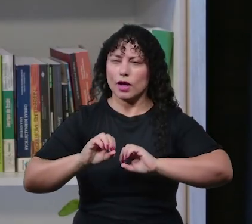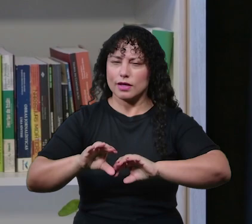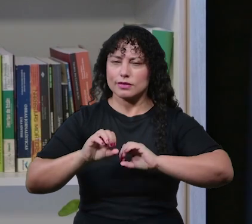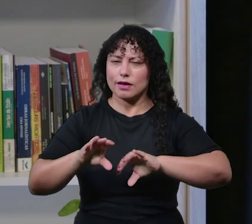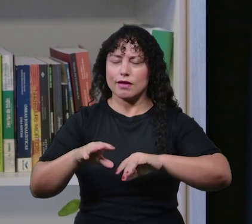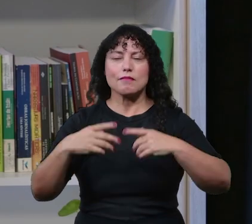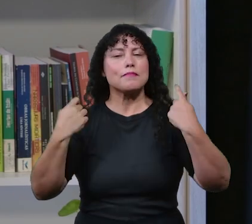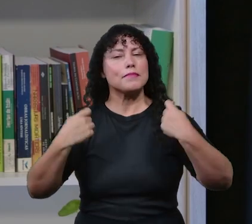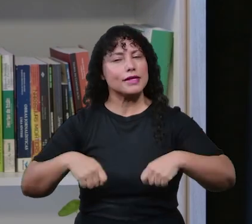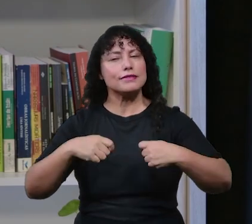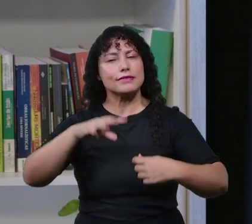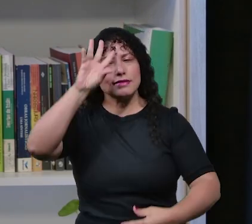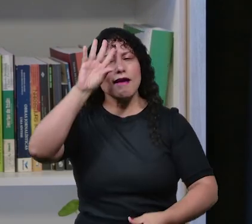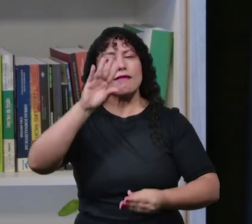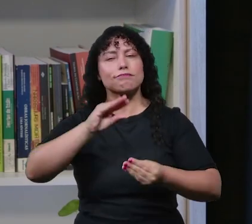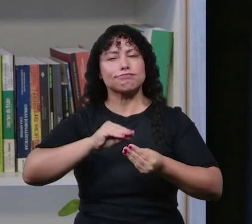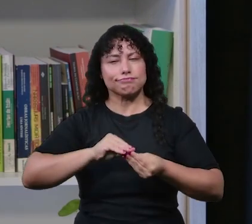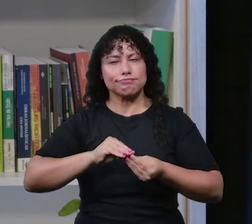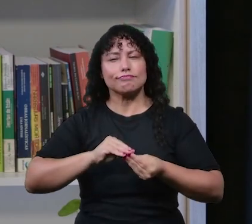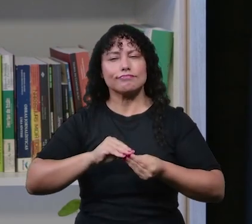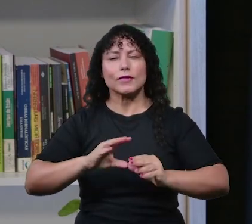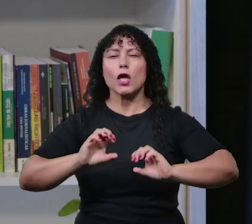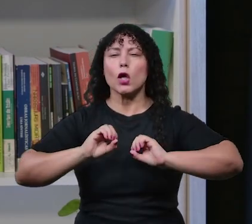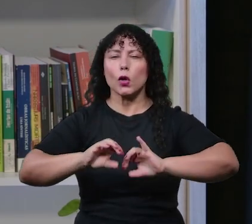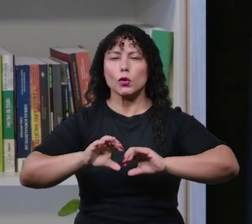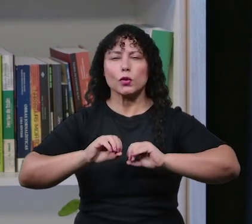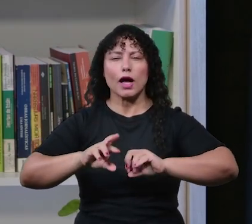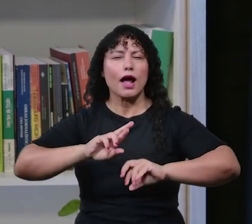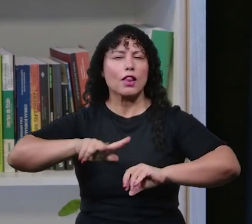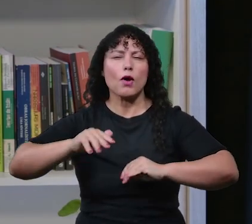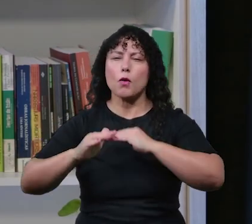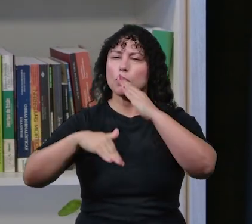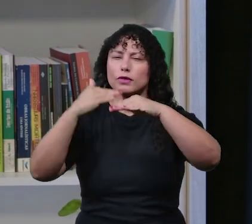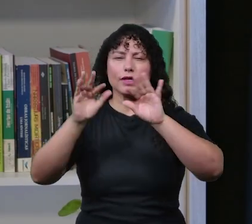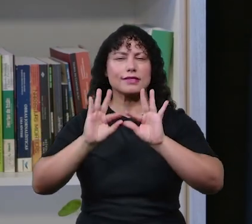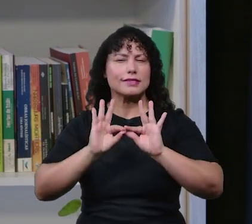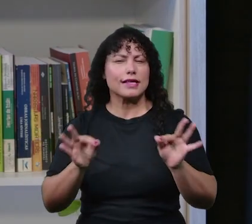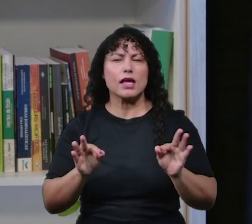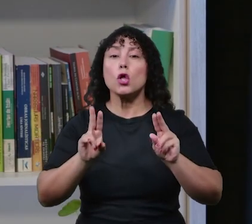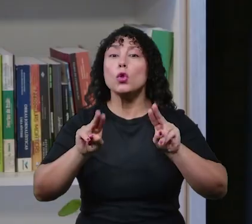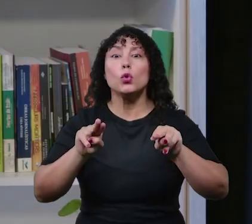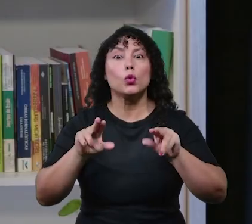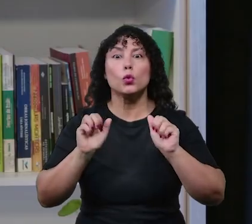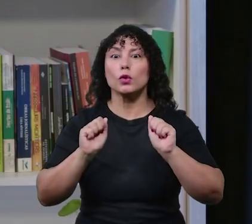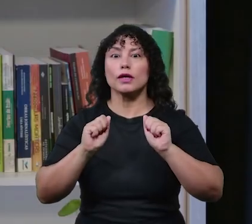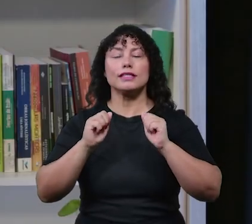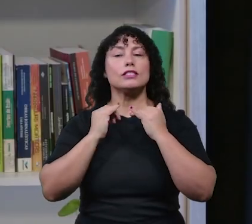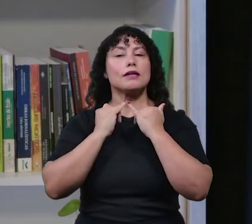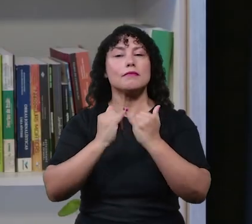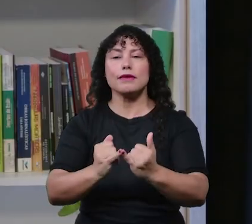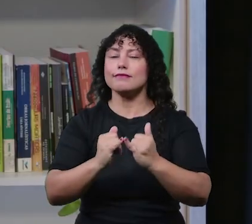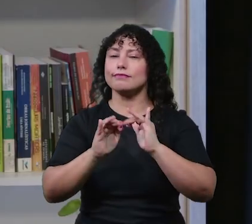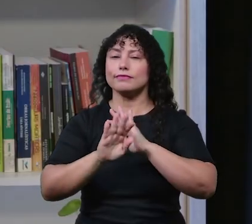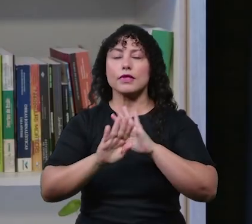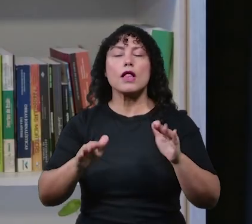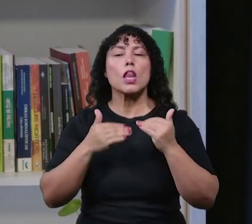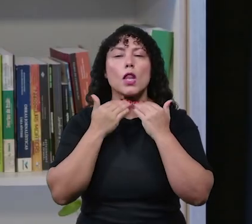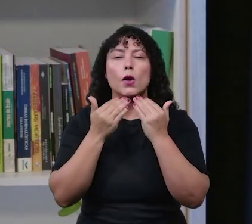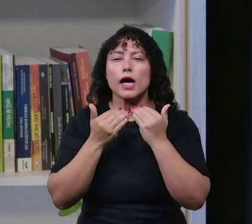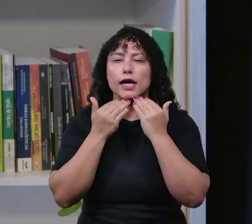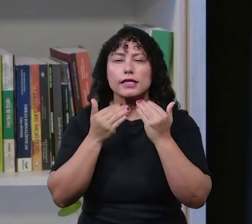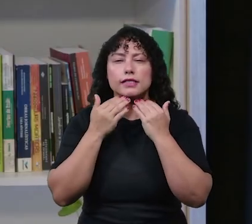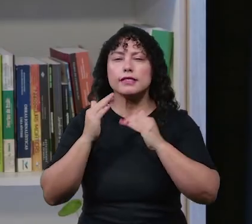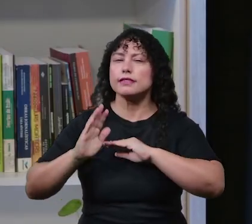educação tem que ser levado em consideração. Então, educar não é um processo simples. Nunca foi, nem nunca será.